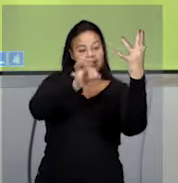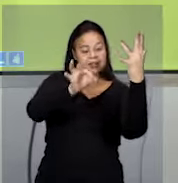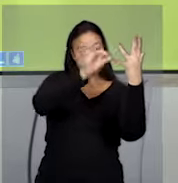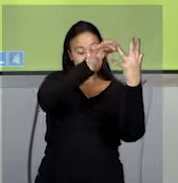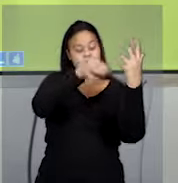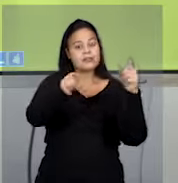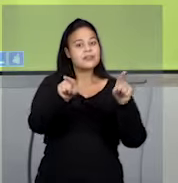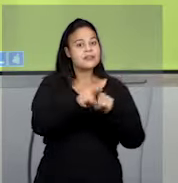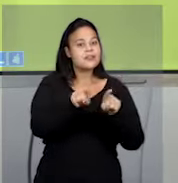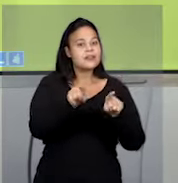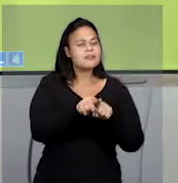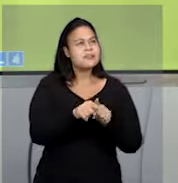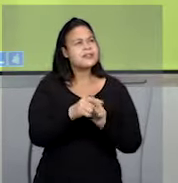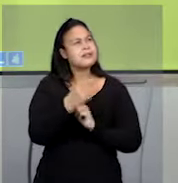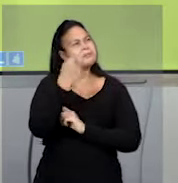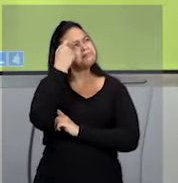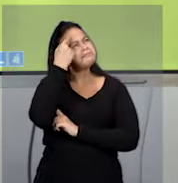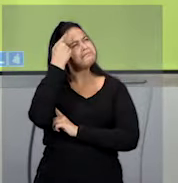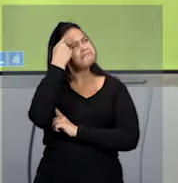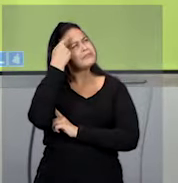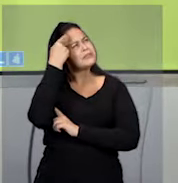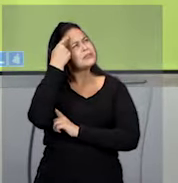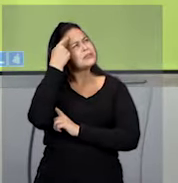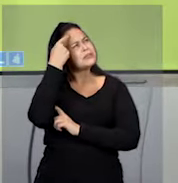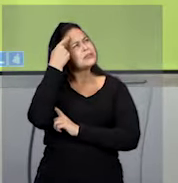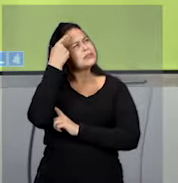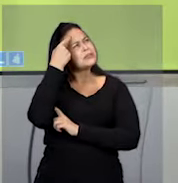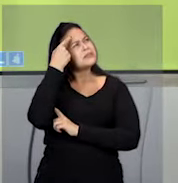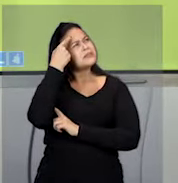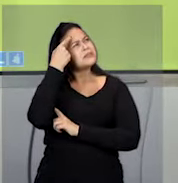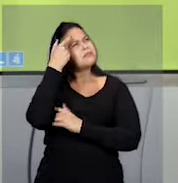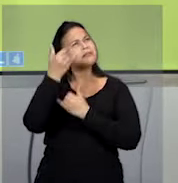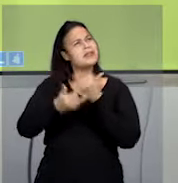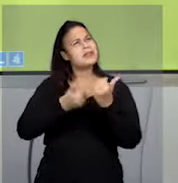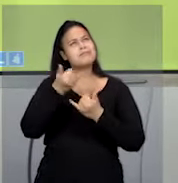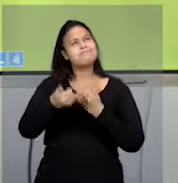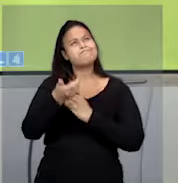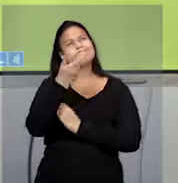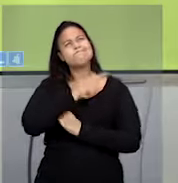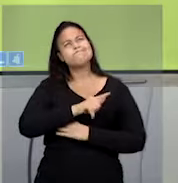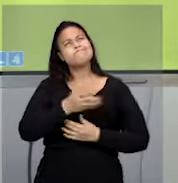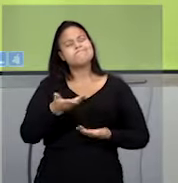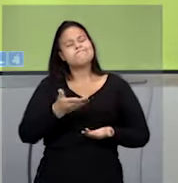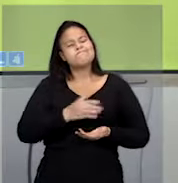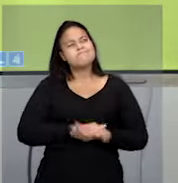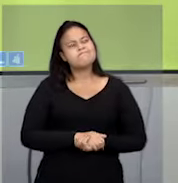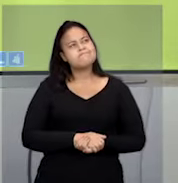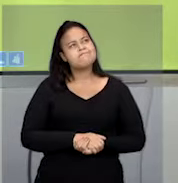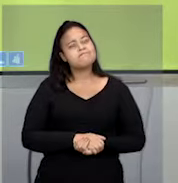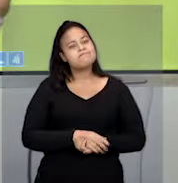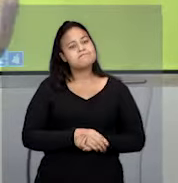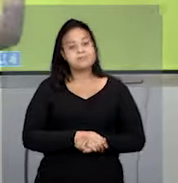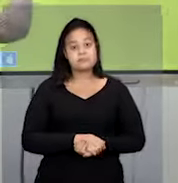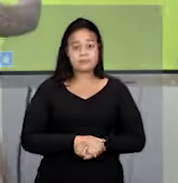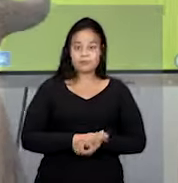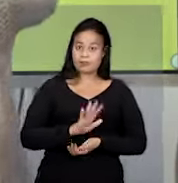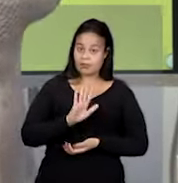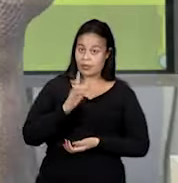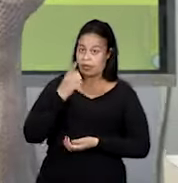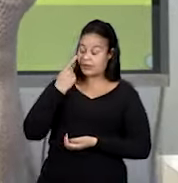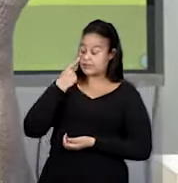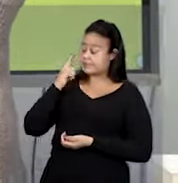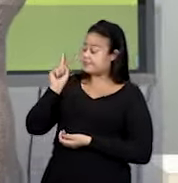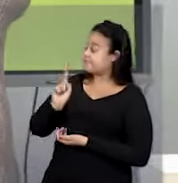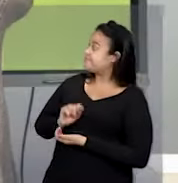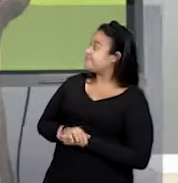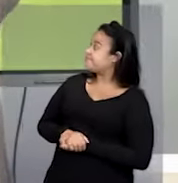É que fiquei com aquilo na cabeça e não consegui nem brincar. Bom, eu marquei aqui